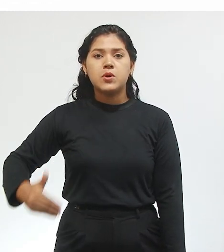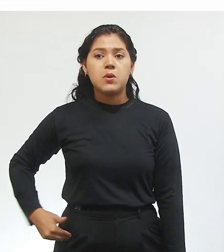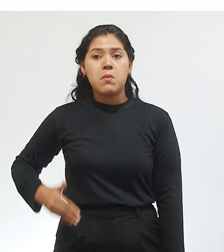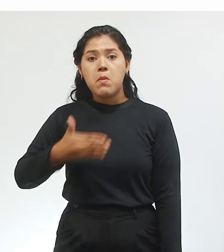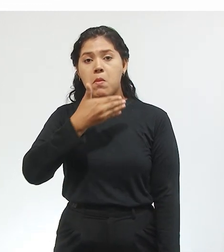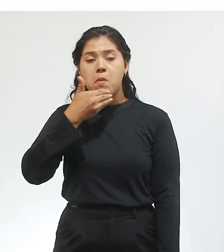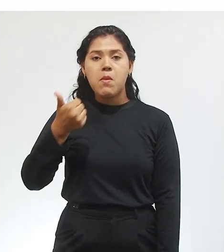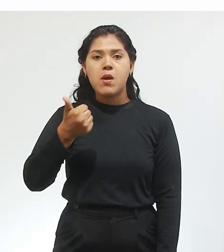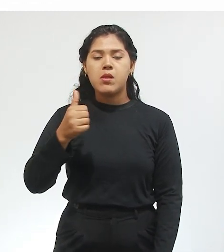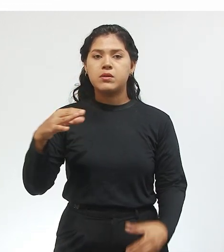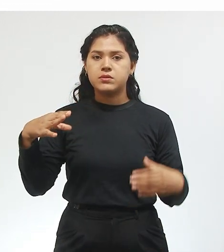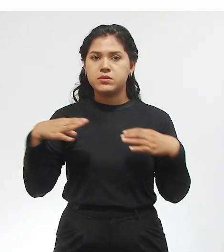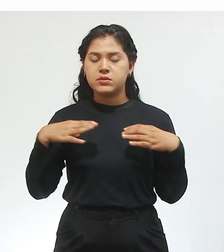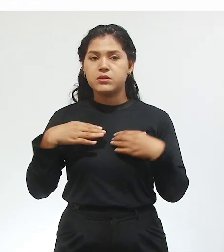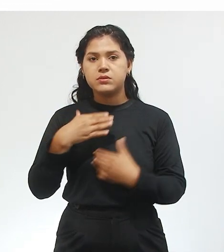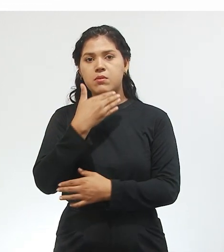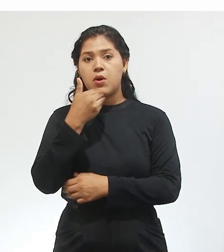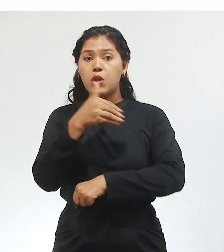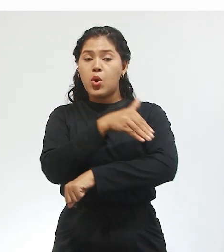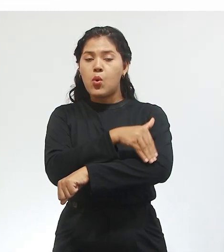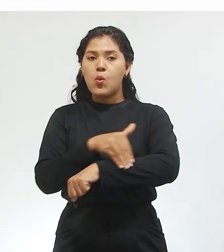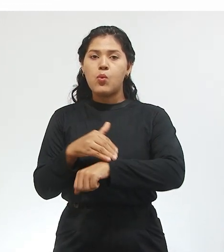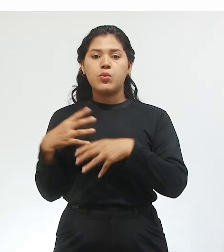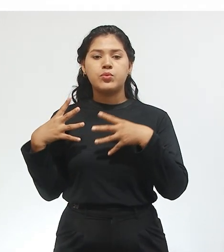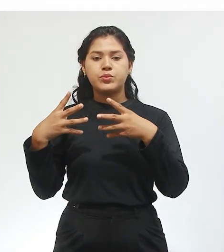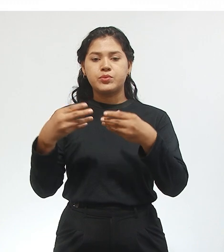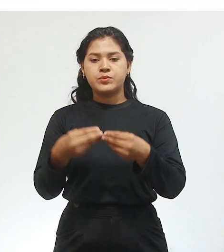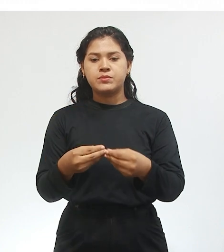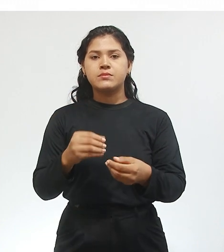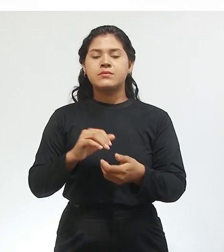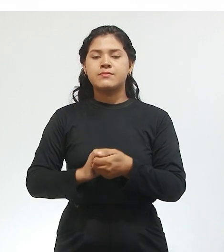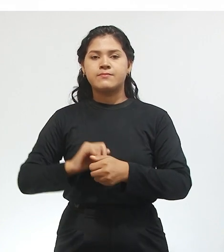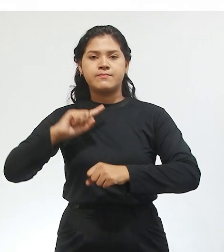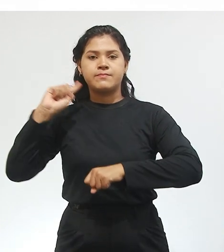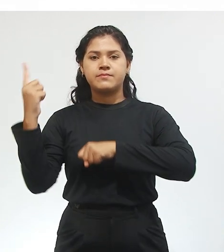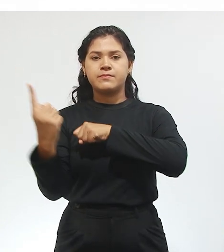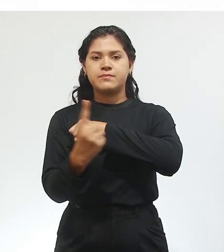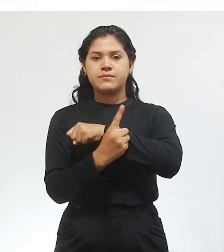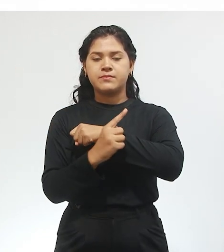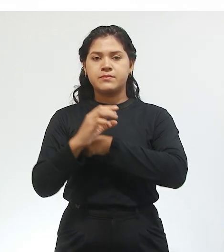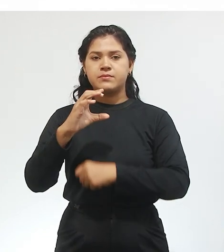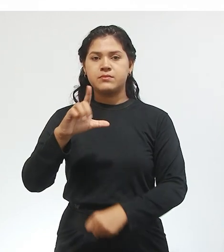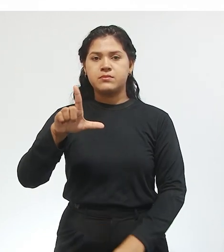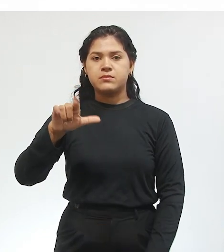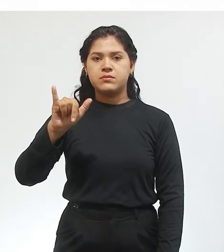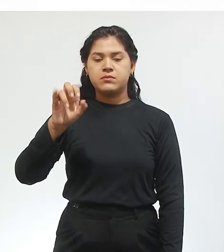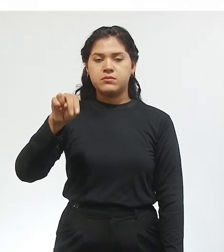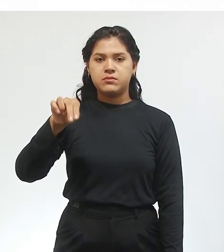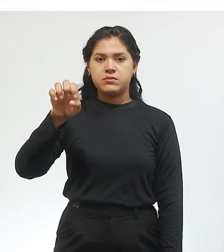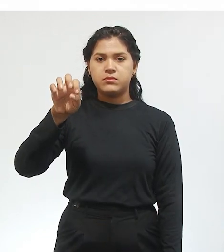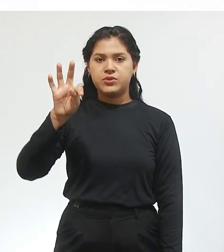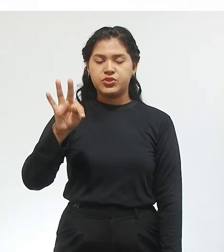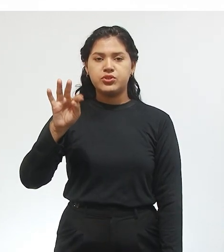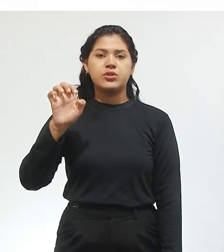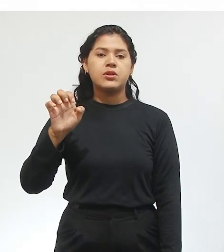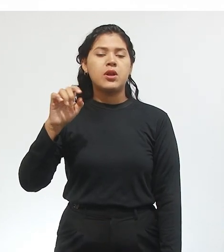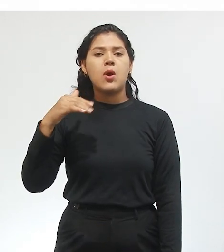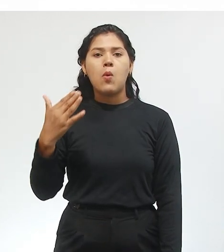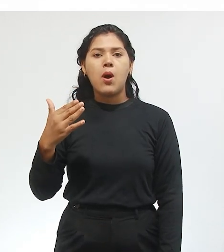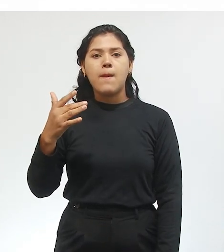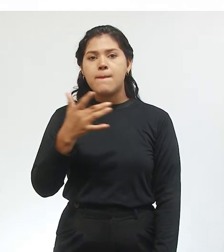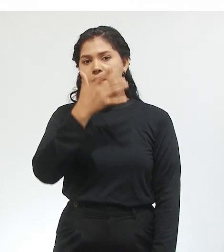por exemplo. Os clientes é um exemplo também. É aquele cliente, vocês aí que